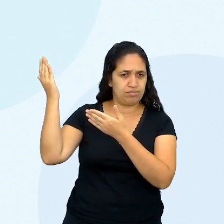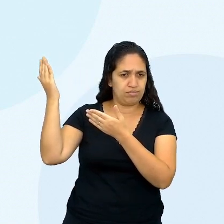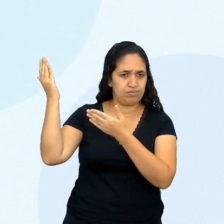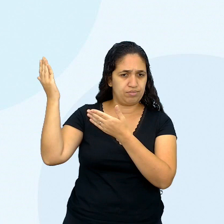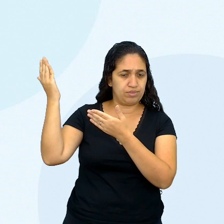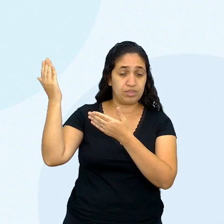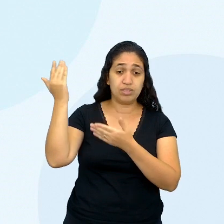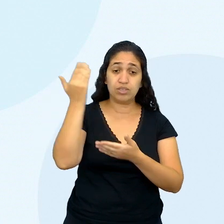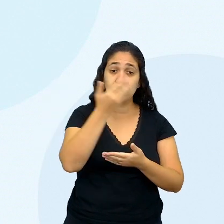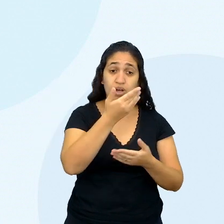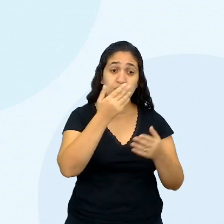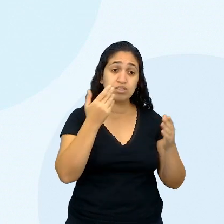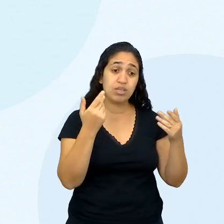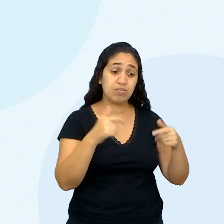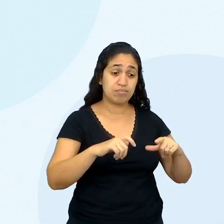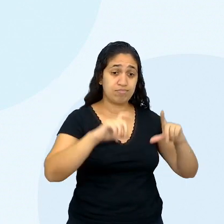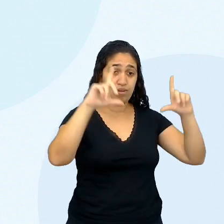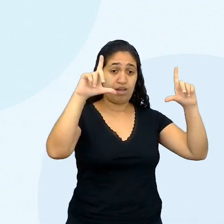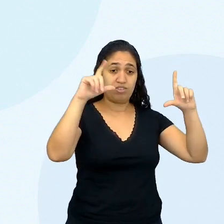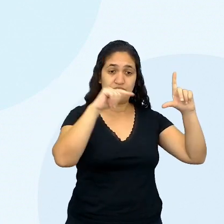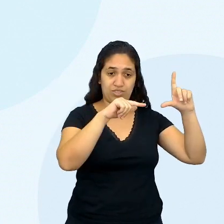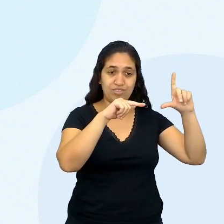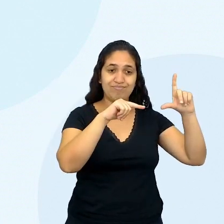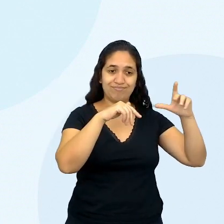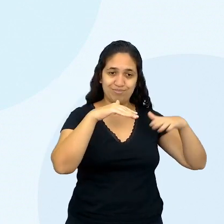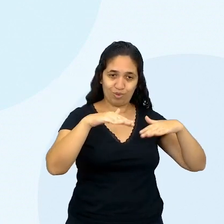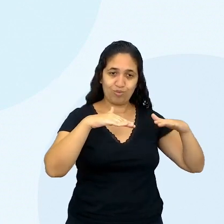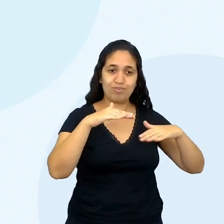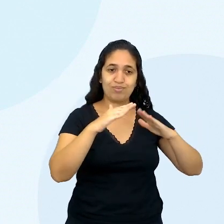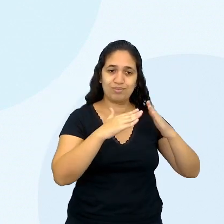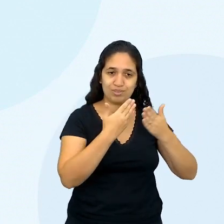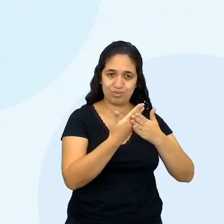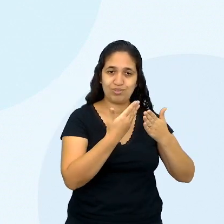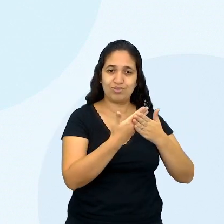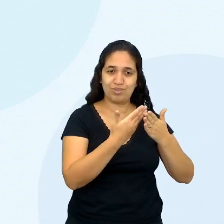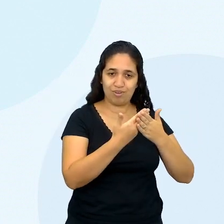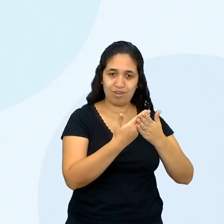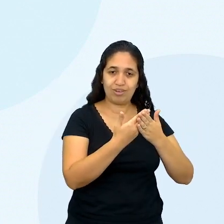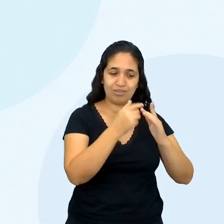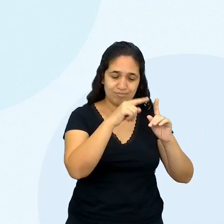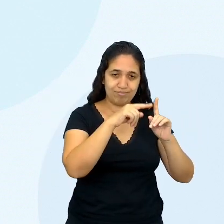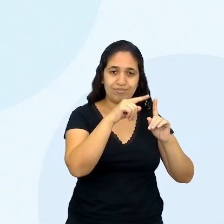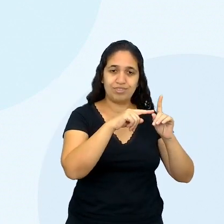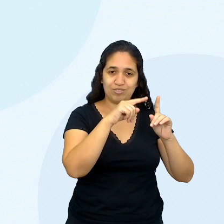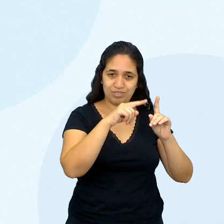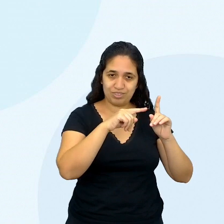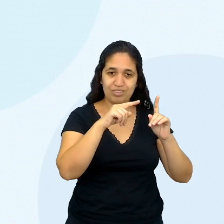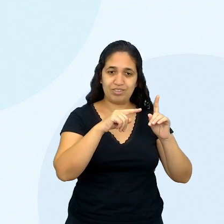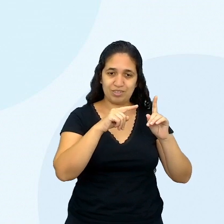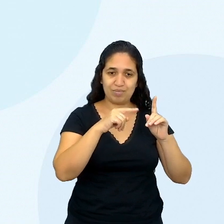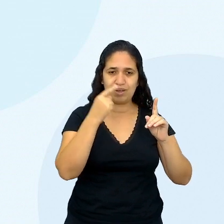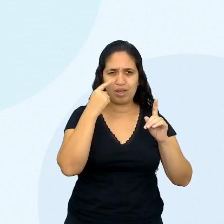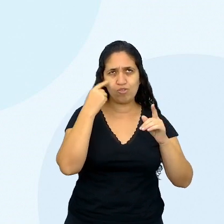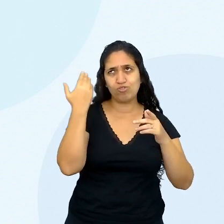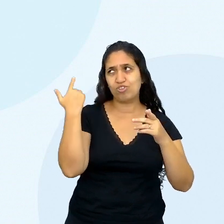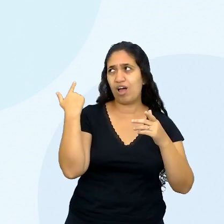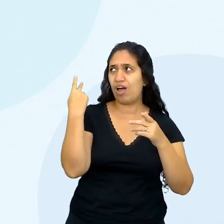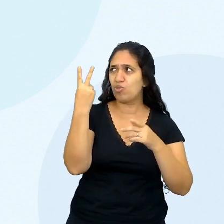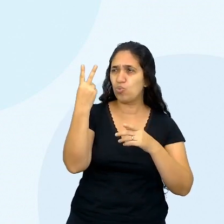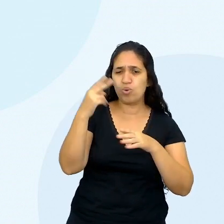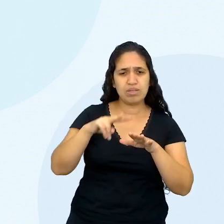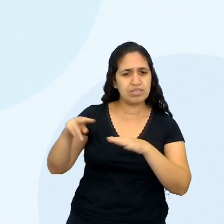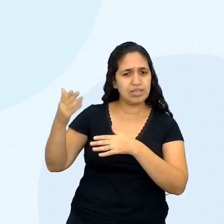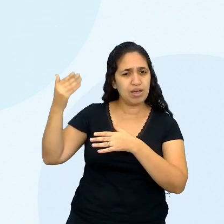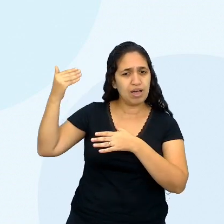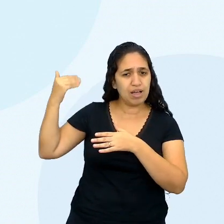Escolas pelo Clima, que mostra que hoje nós temos, e esse número já está, você vê, né? Eu fiz essa apresentação há 2 semanas,